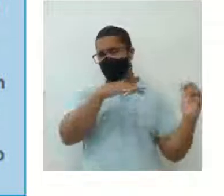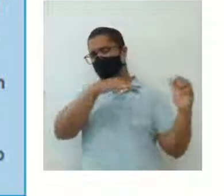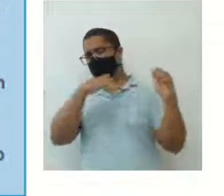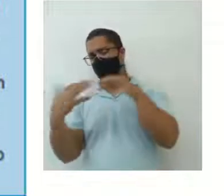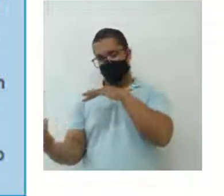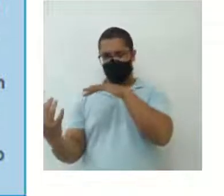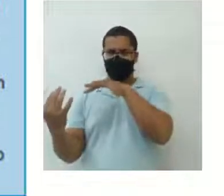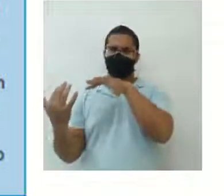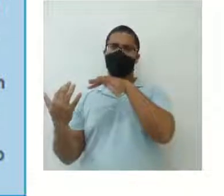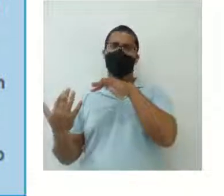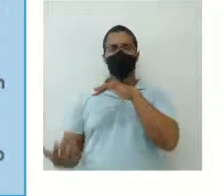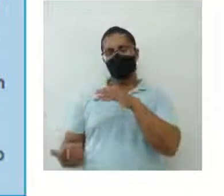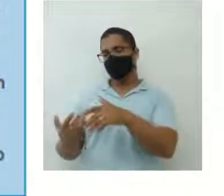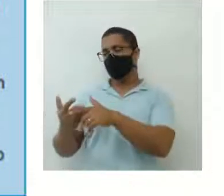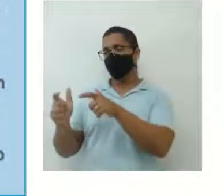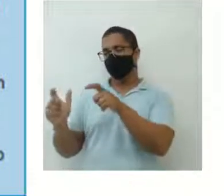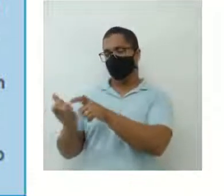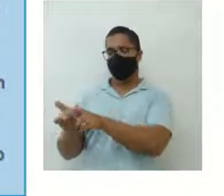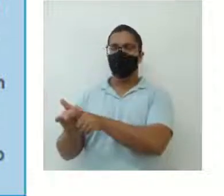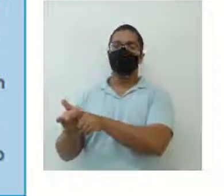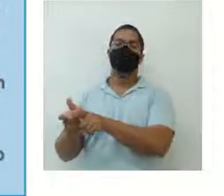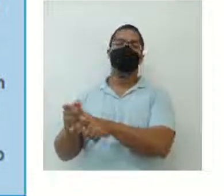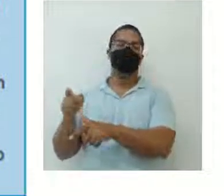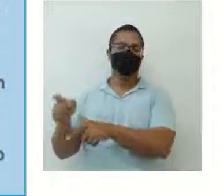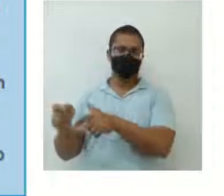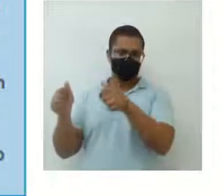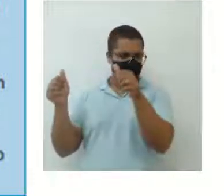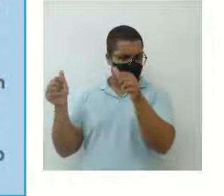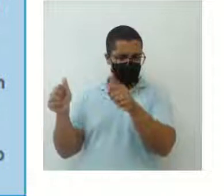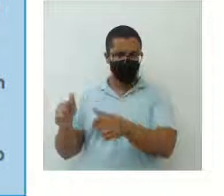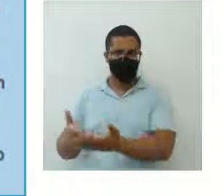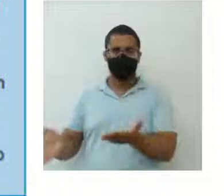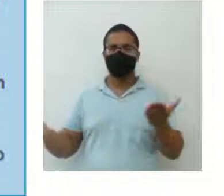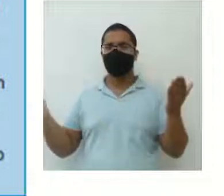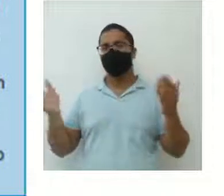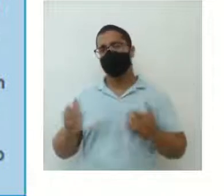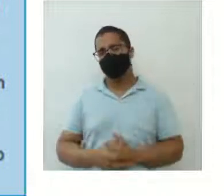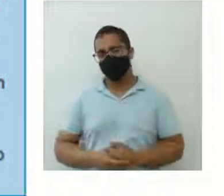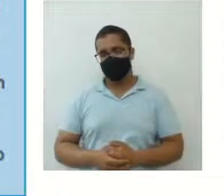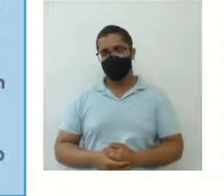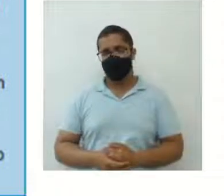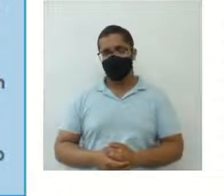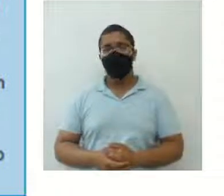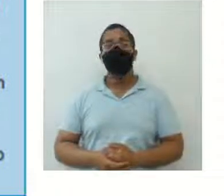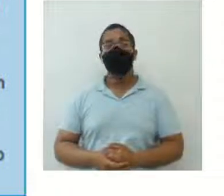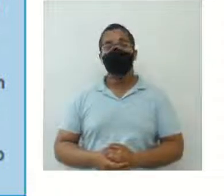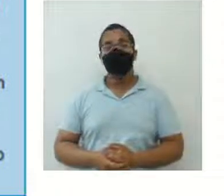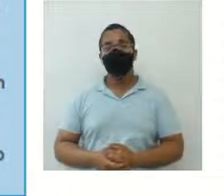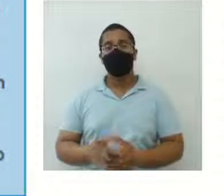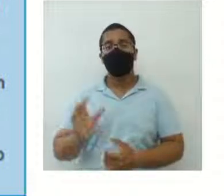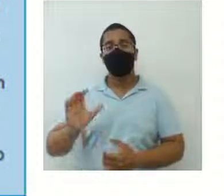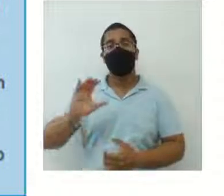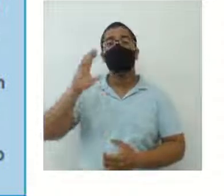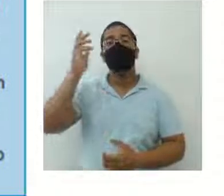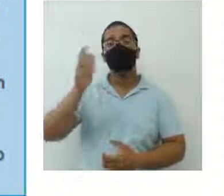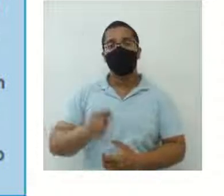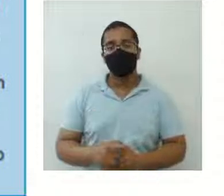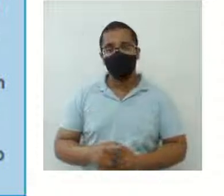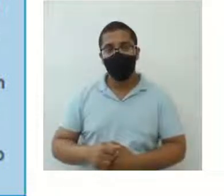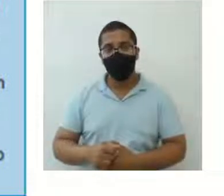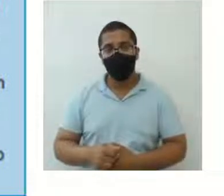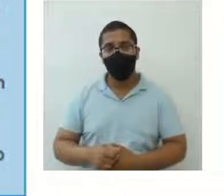sangue derramado, né? A resistência chegou ao fim, tendo como resultado o quê? A deportação